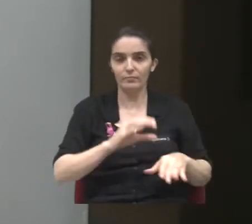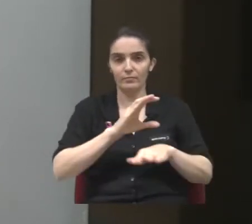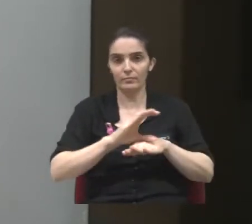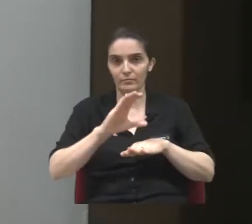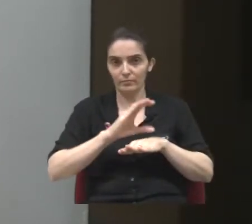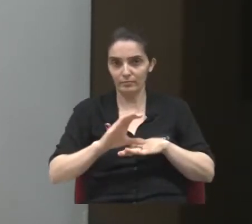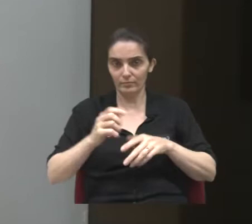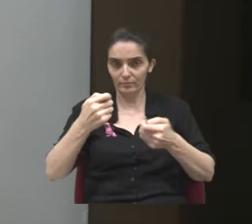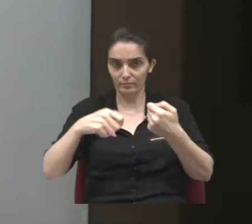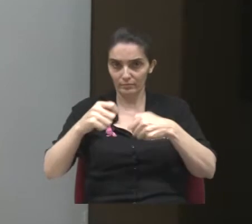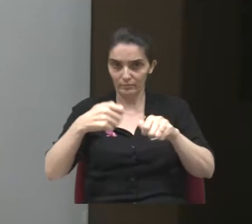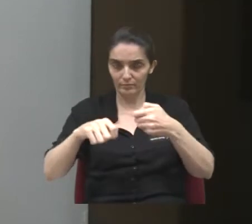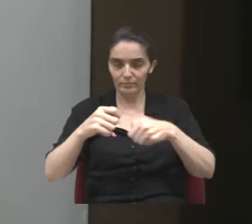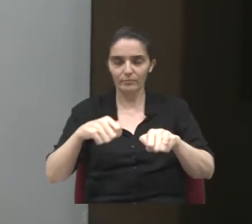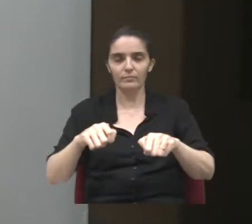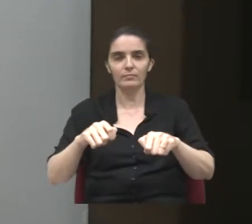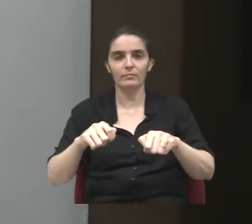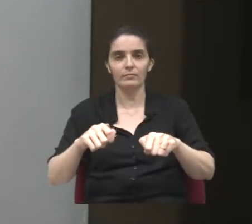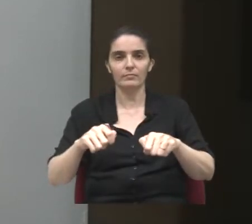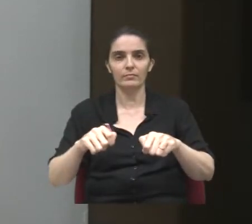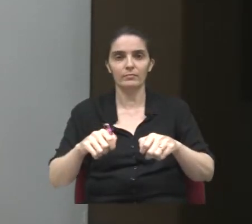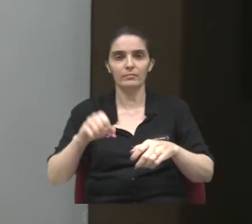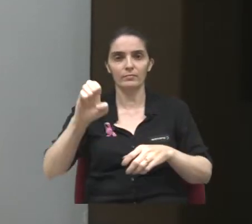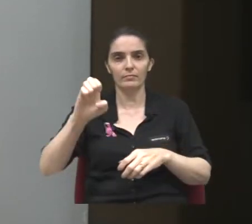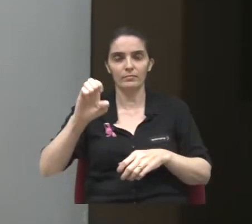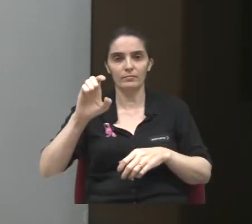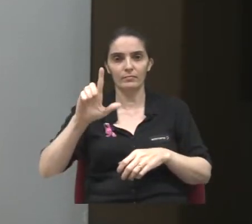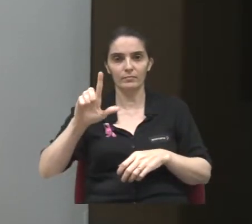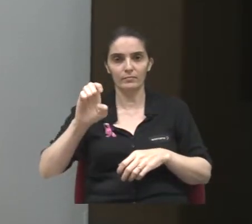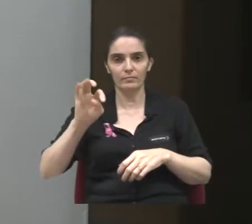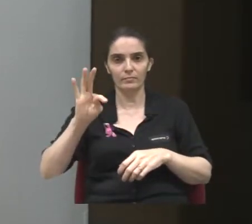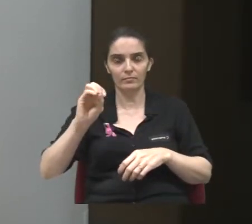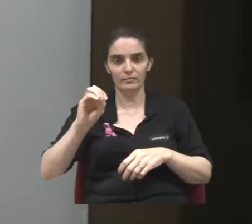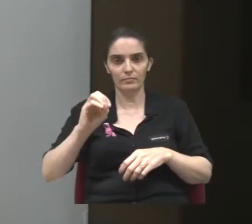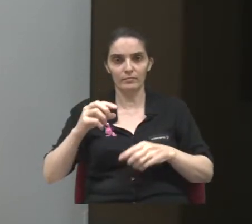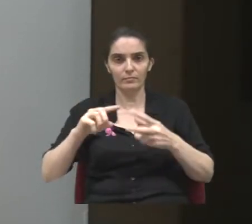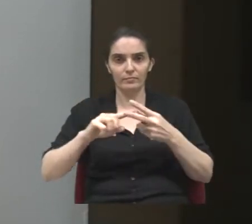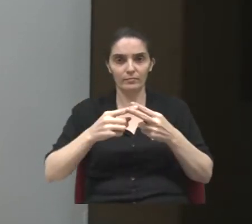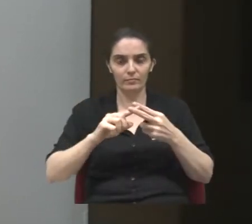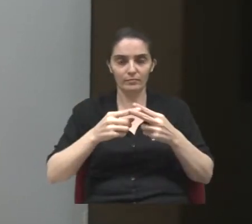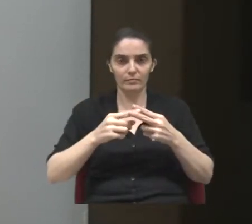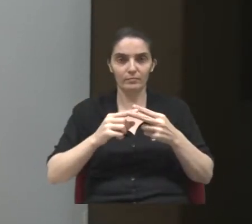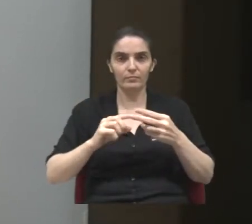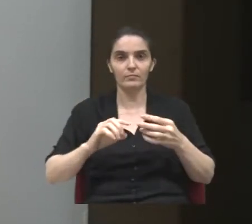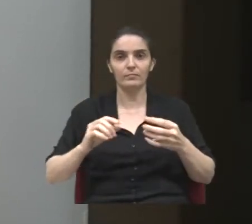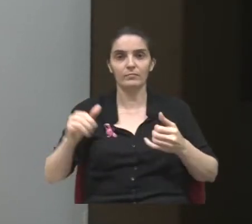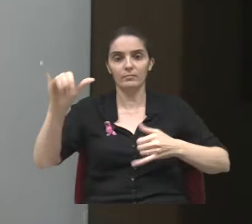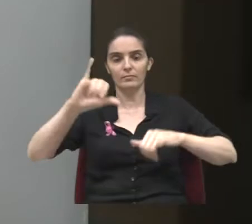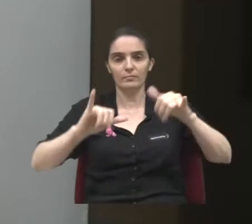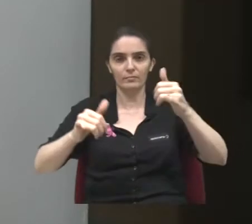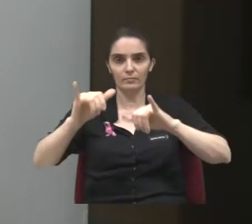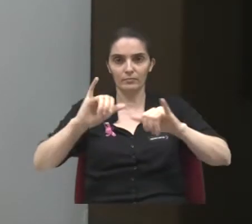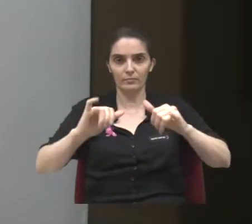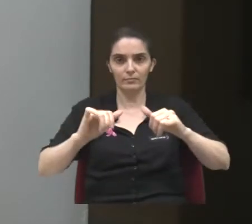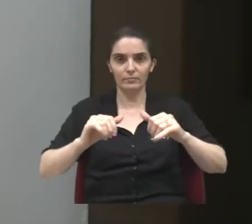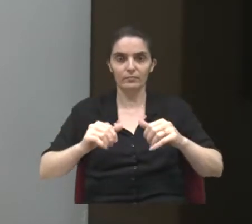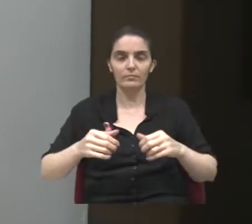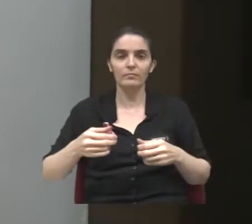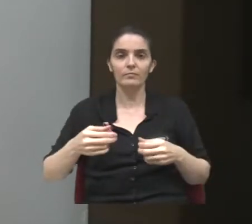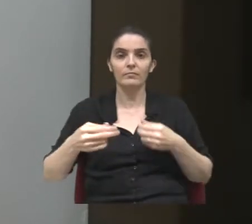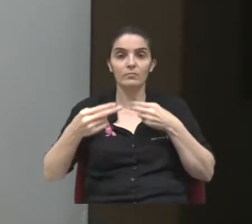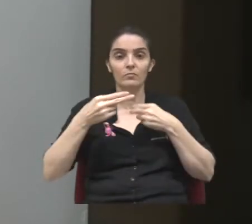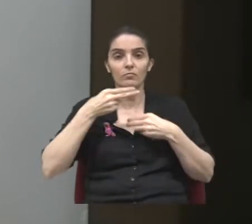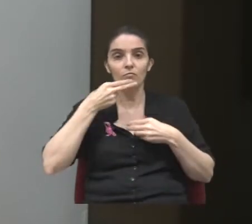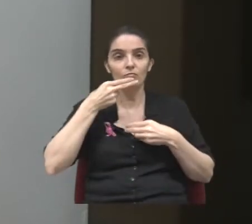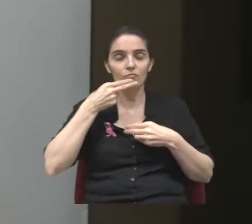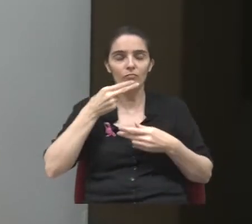administração, eletroeletrônica, eventos, mecânica, química e nutrição dietética, e também os integrados do